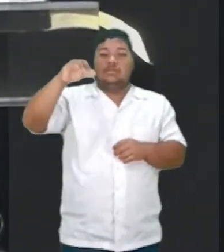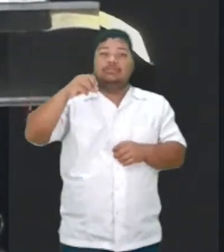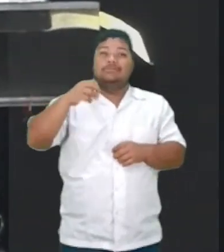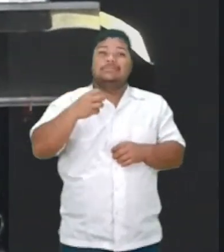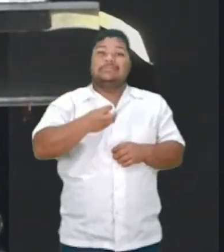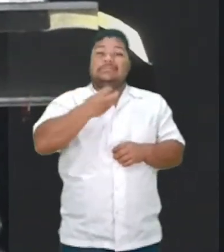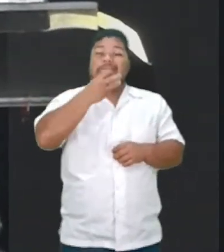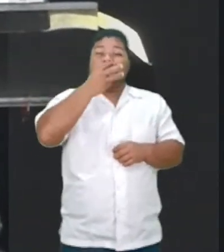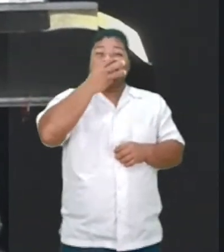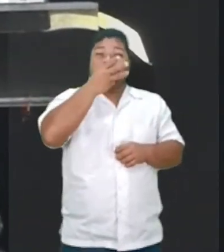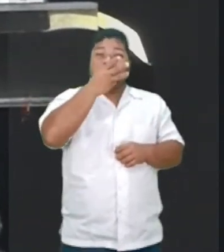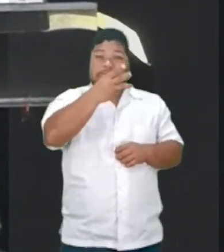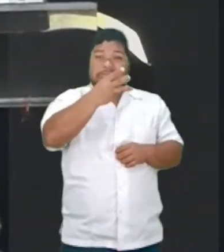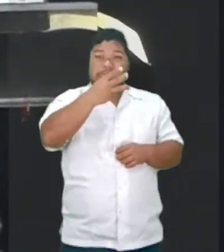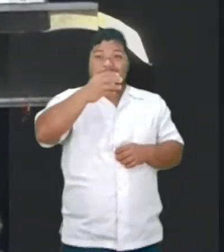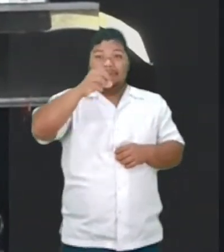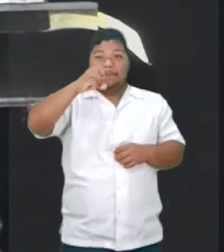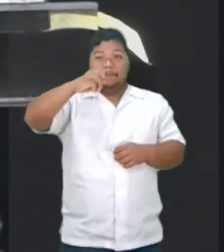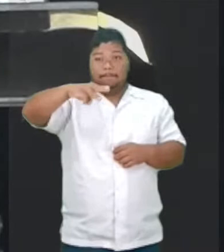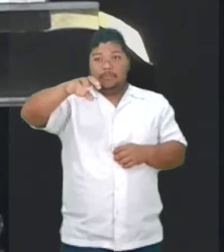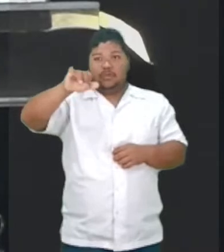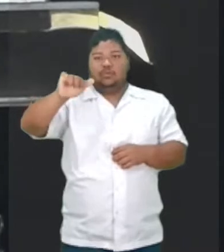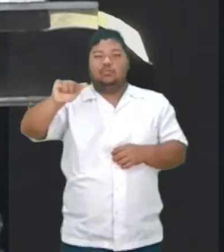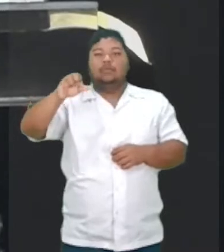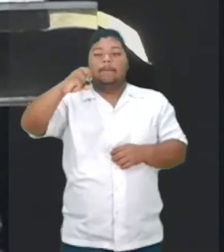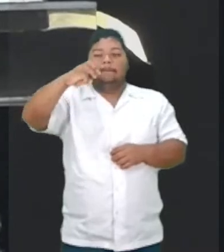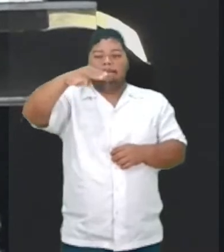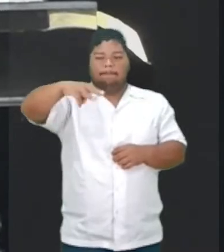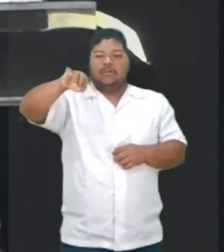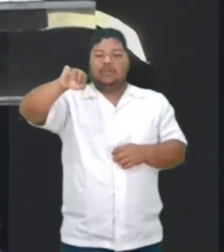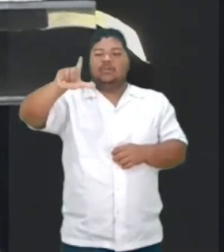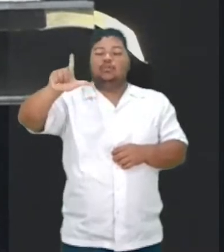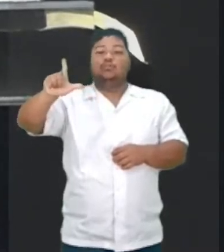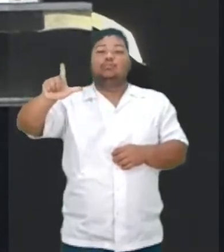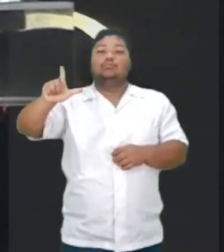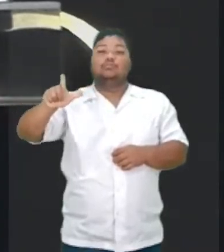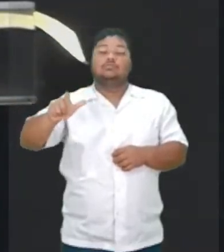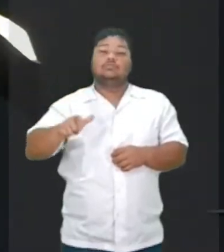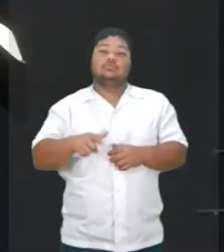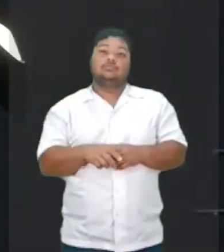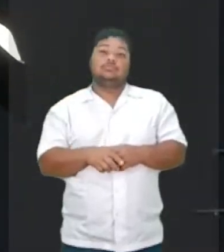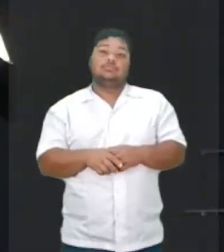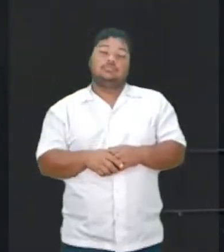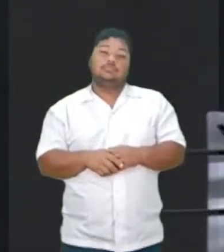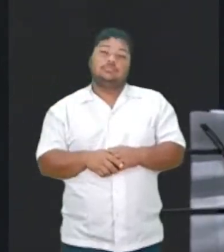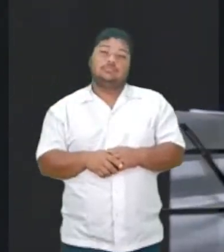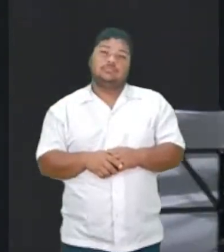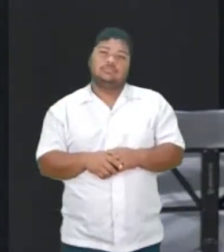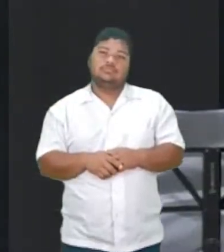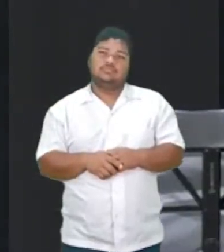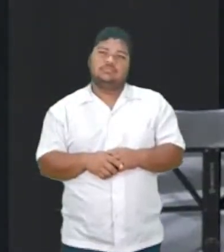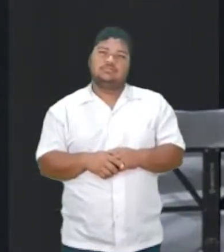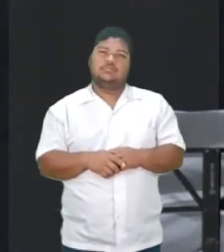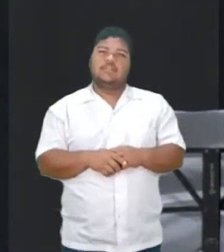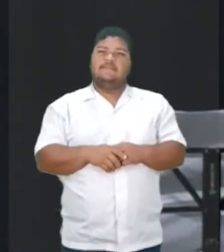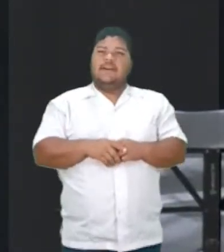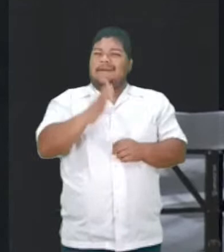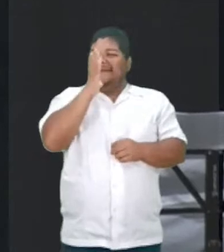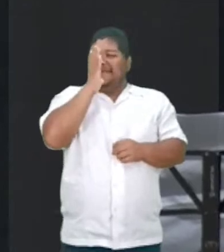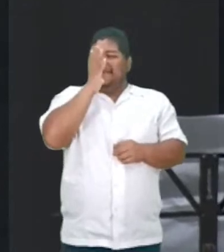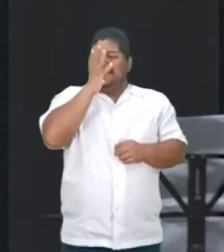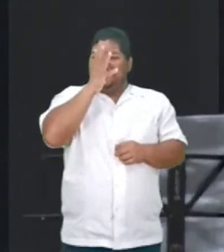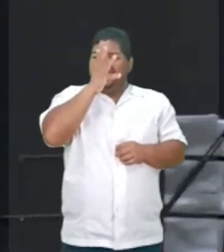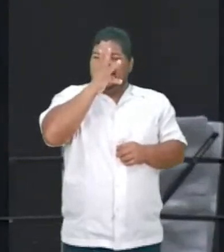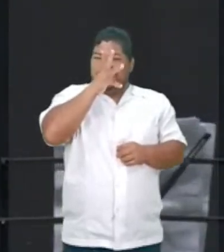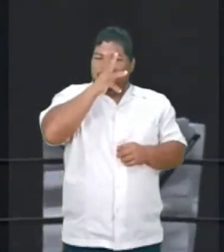por segundo, no vácuo, sem a resistência do ar, no vácuo, vai demorar 93 bilhões de